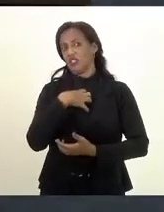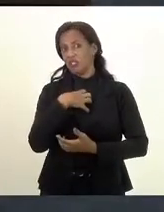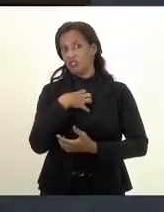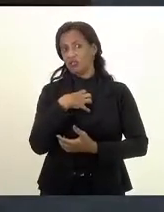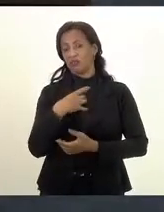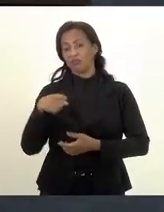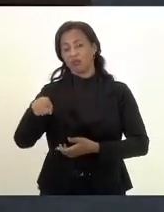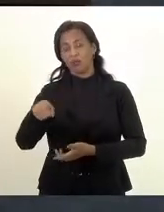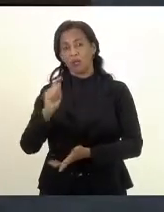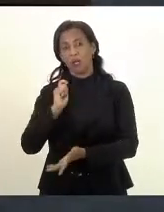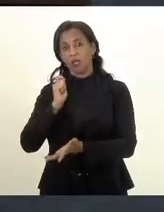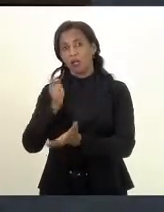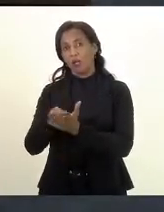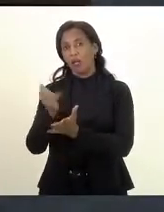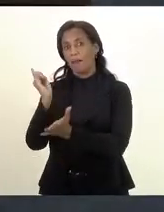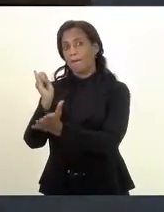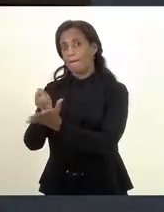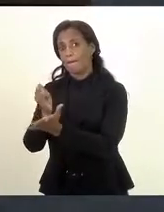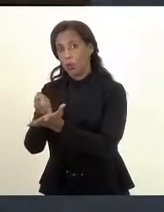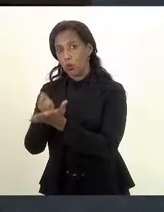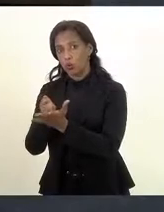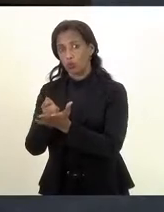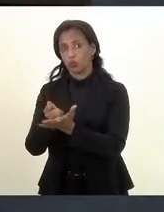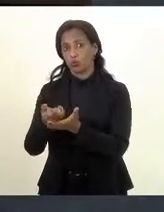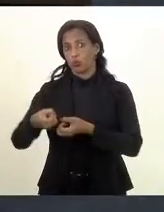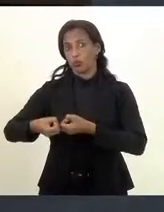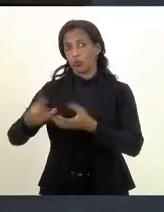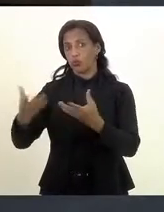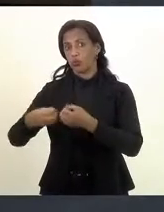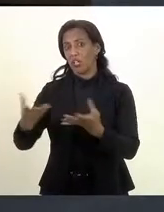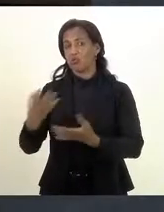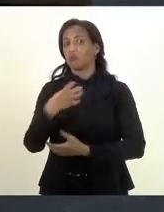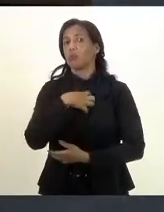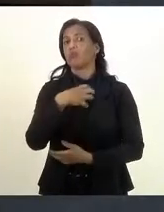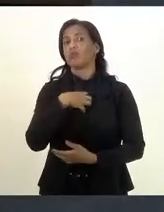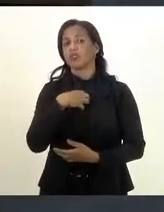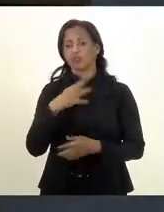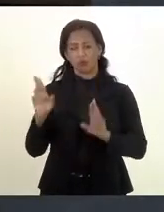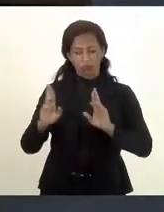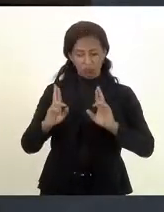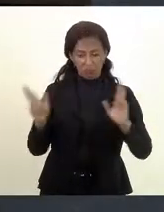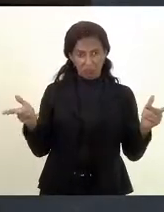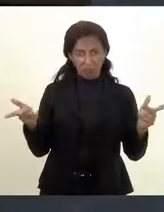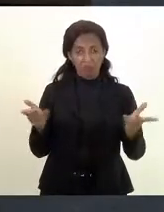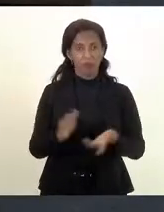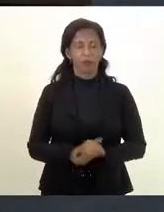para esses impostos baseados no consumo, qual é o sentido de você diferenciar